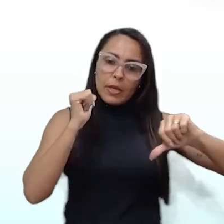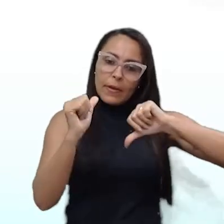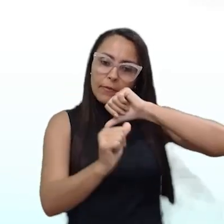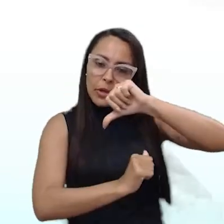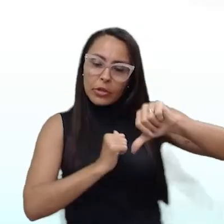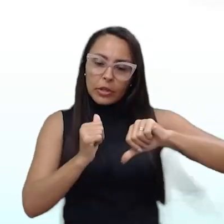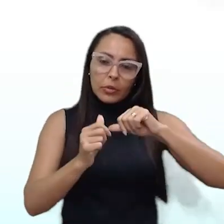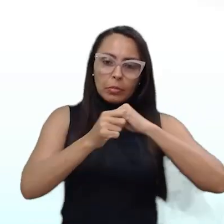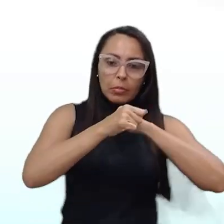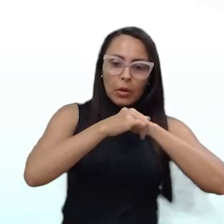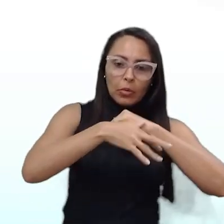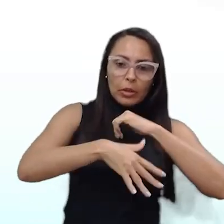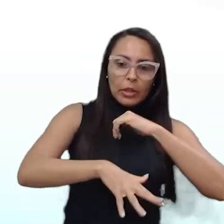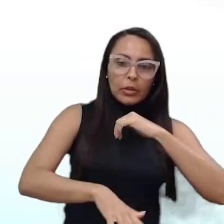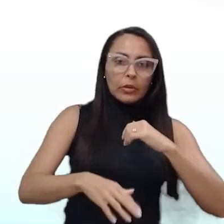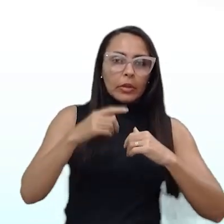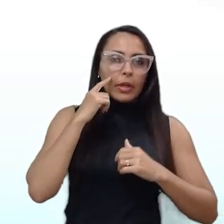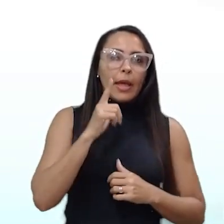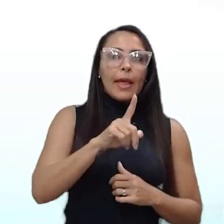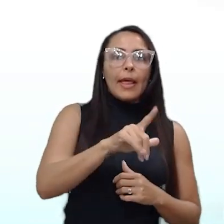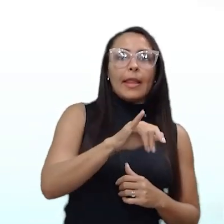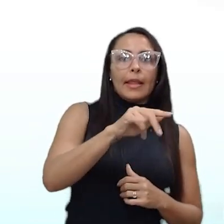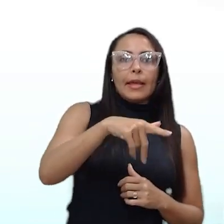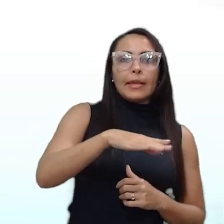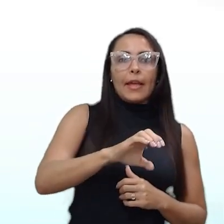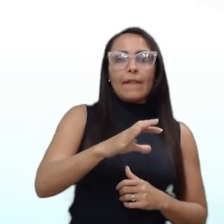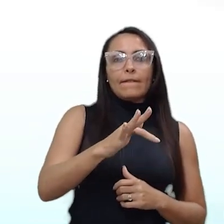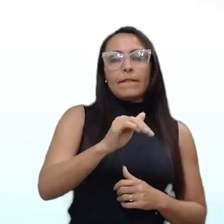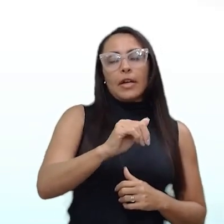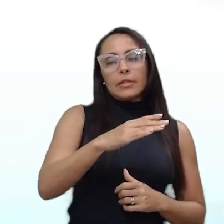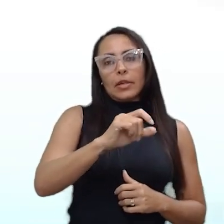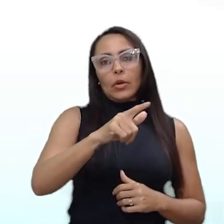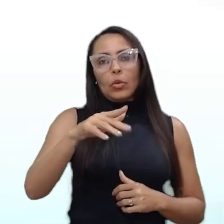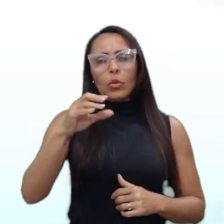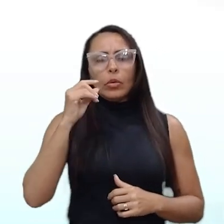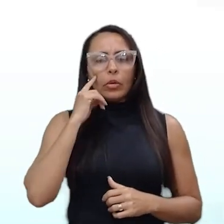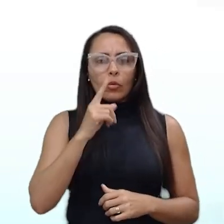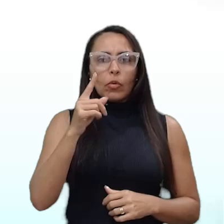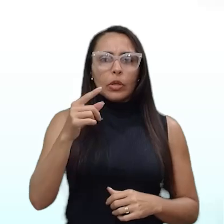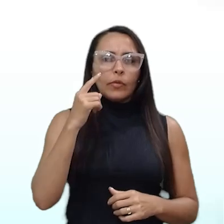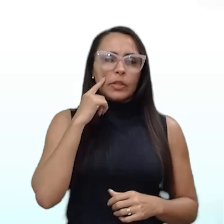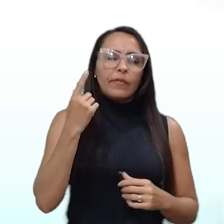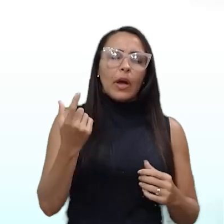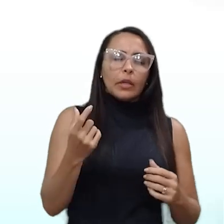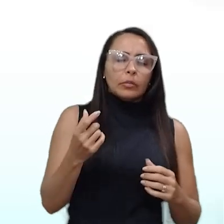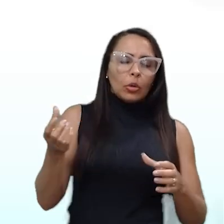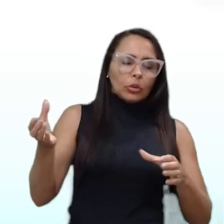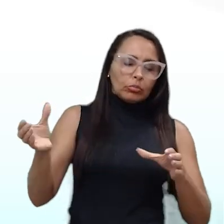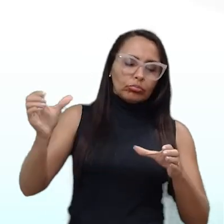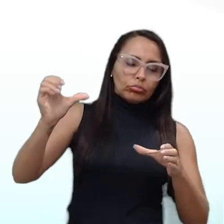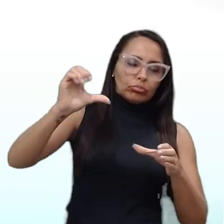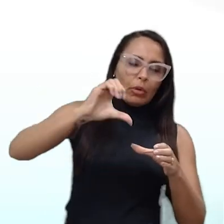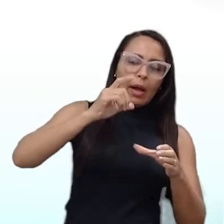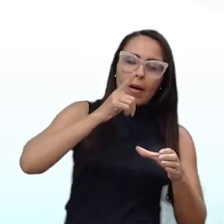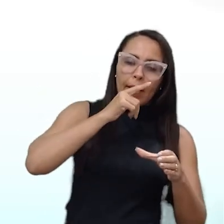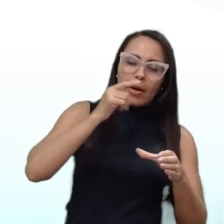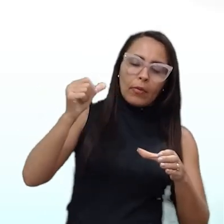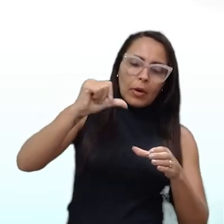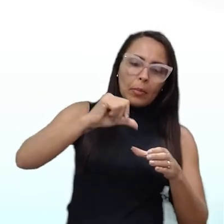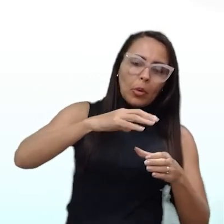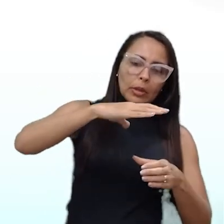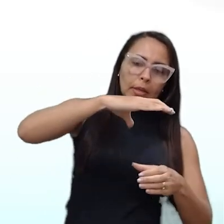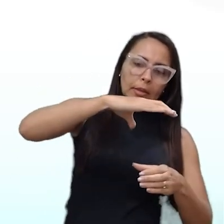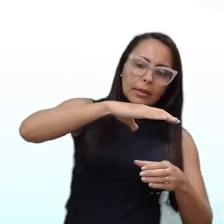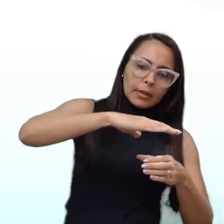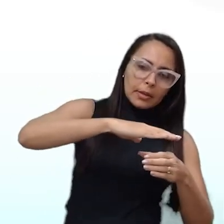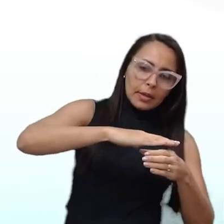o líquido, você tem a liquefação ou condensação. Sabe quando você vai esquentar a água, que você bota uma tampinha e que essa tampa,